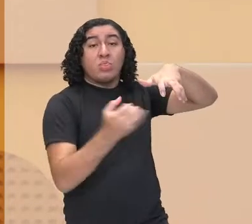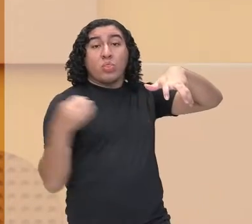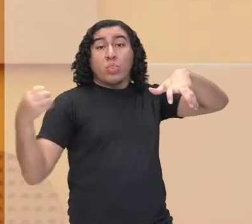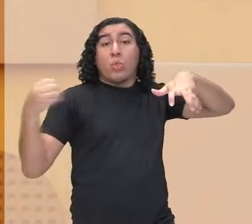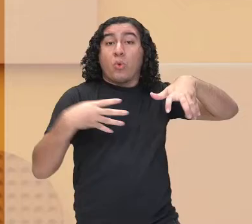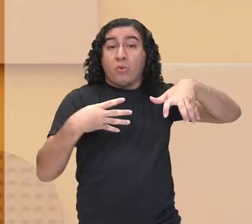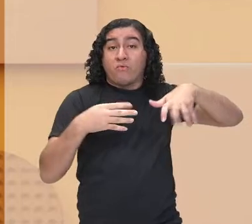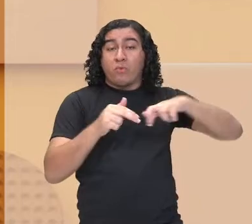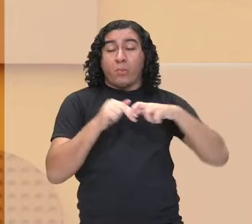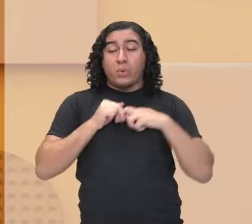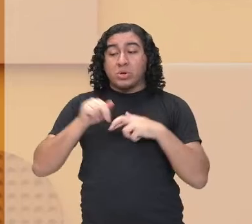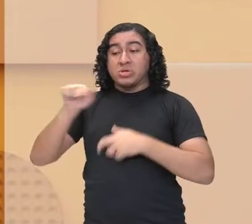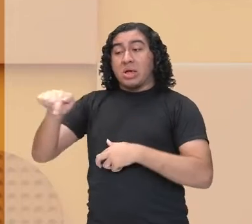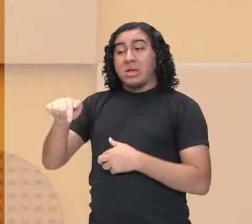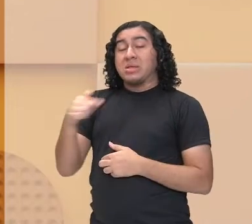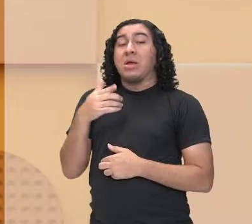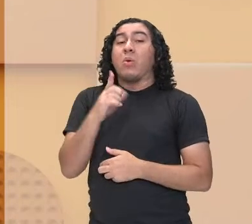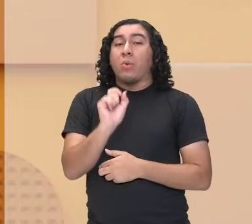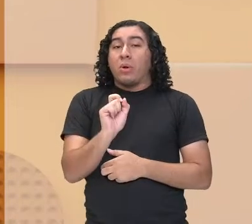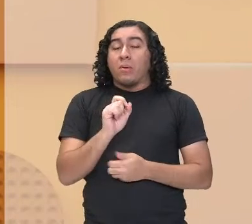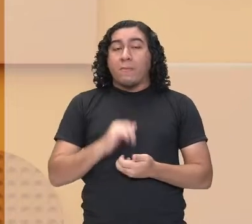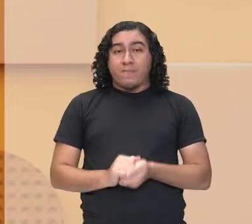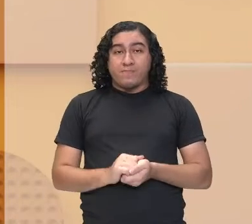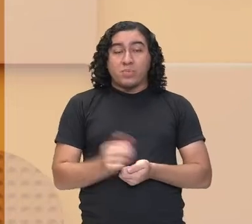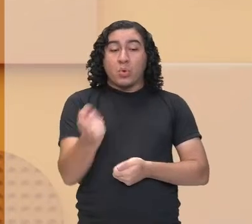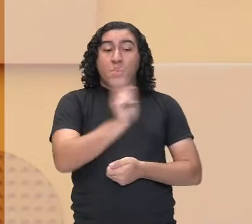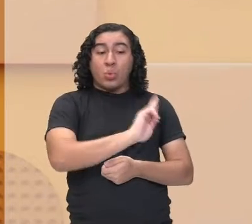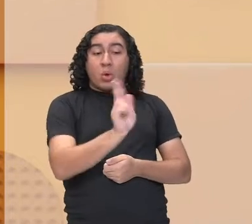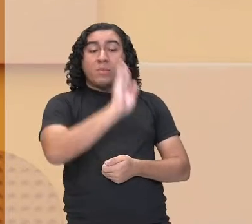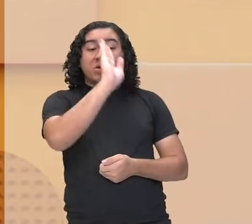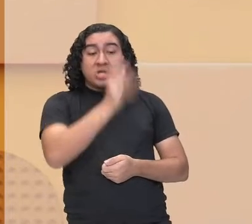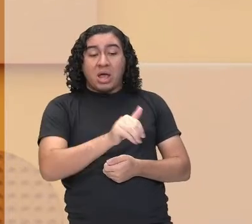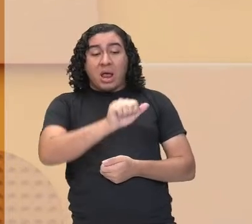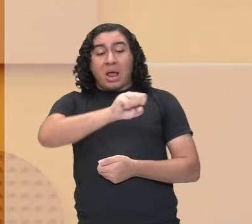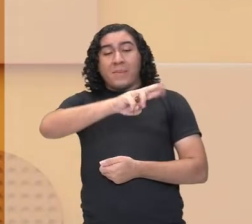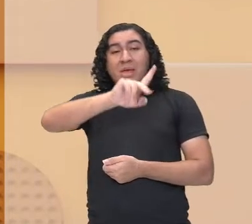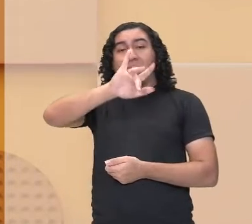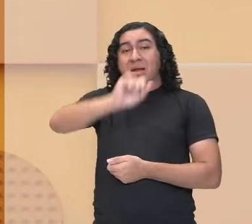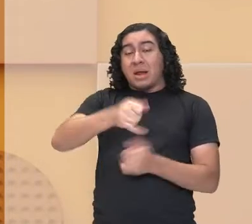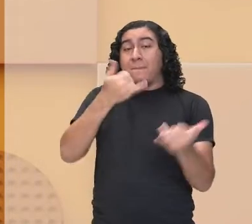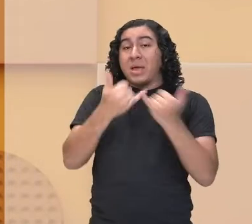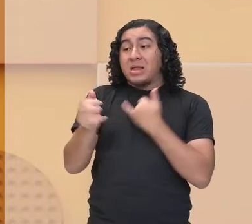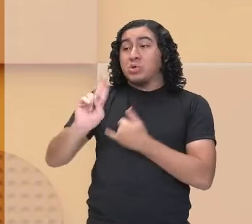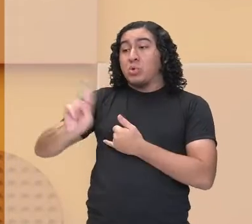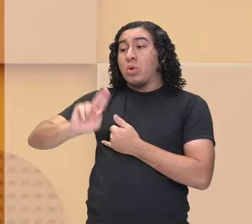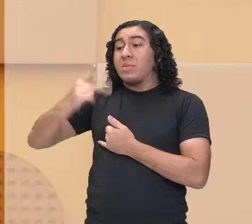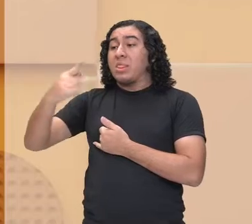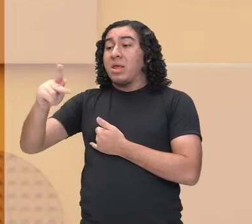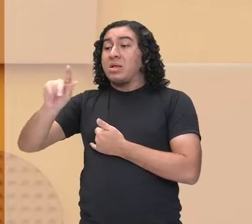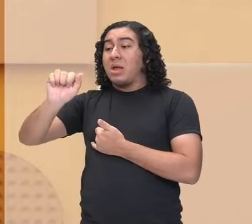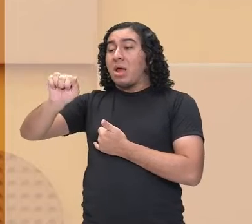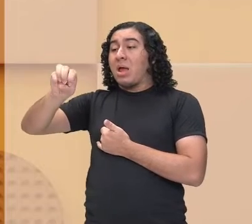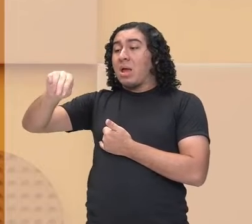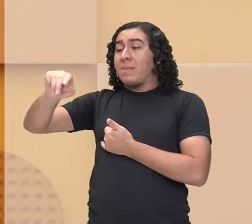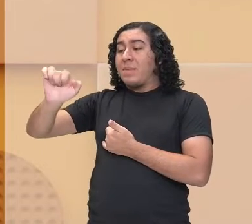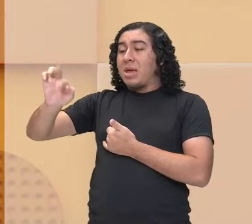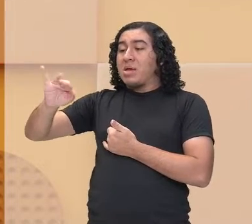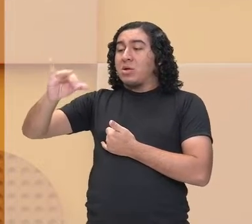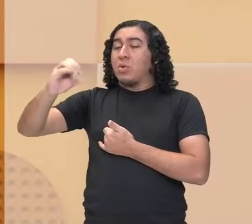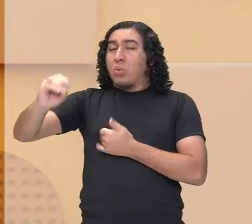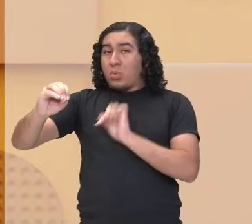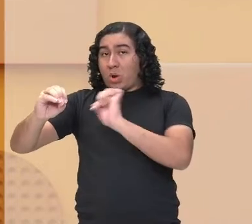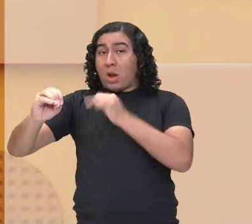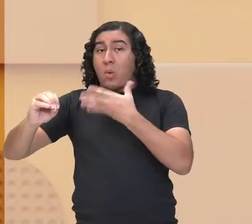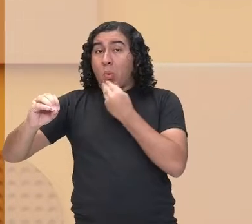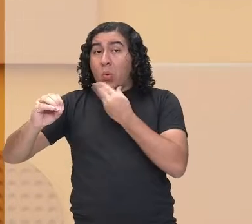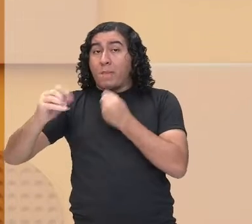por conta disso, o continente recebe esse nome em homenagem a ele. Então, América em homenagem a Américo Vespúcio, que